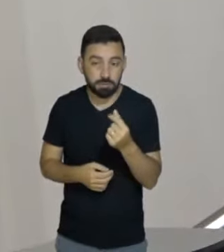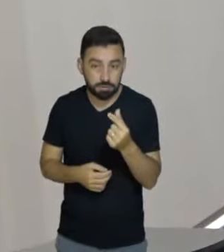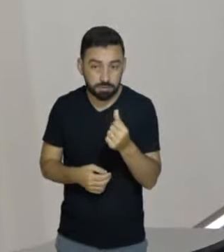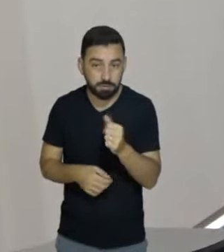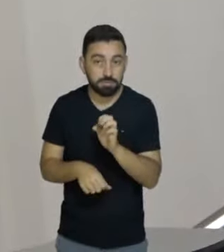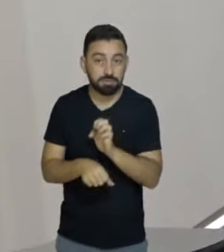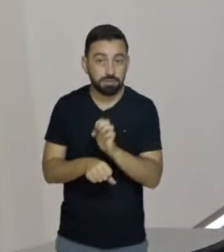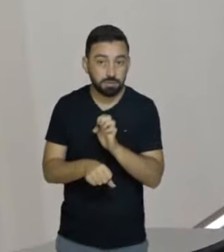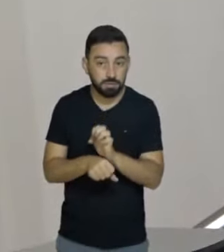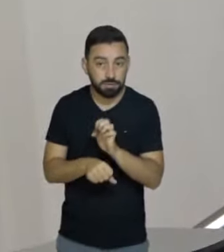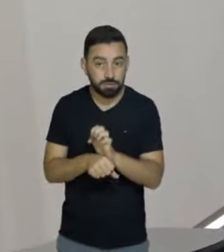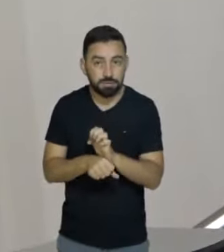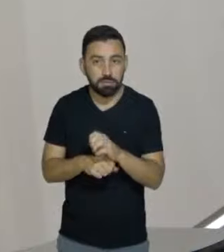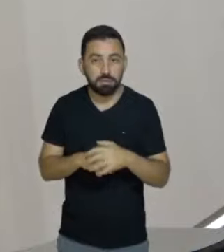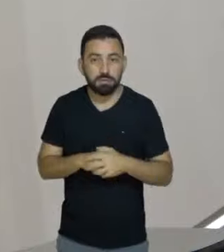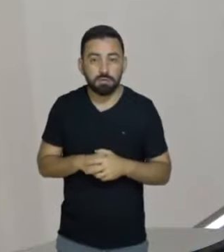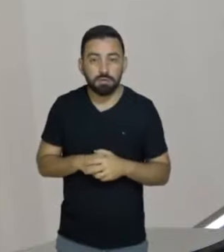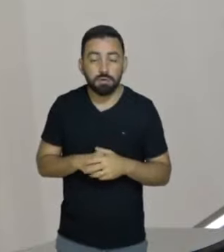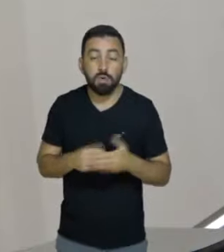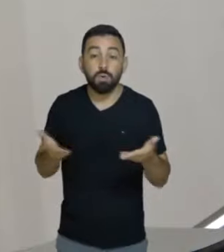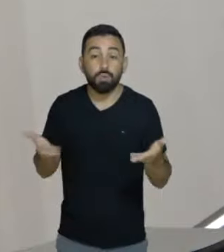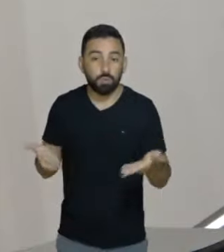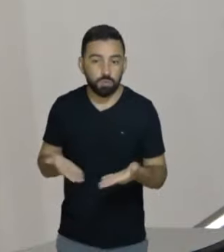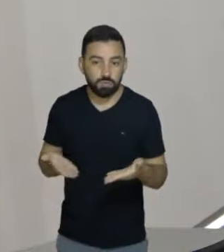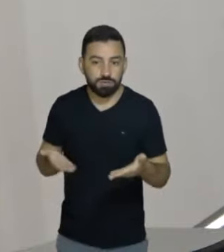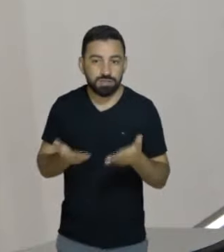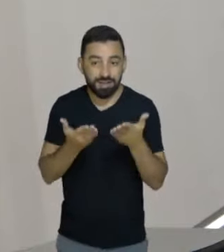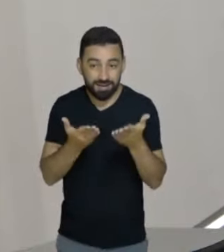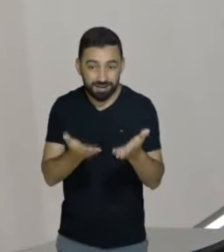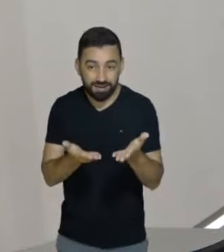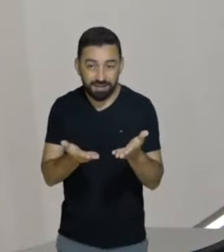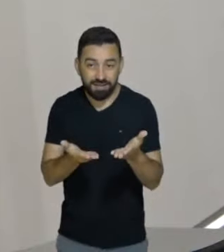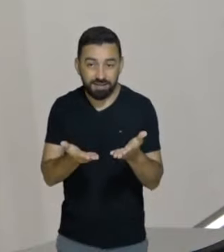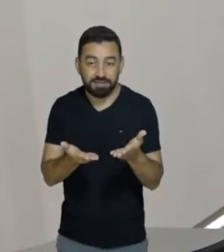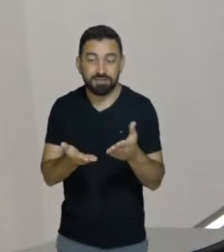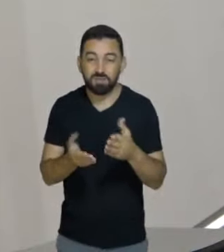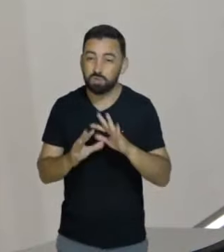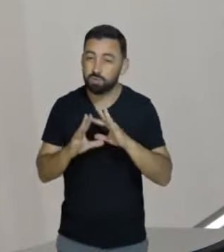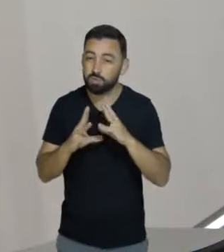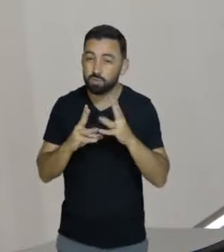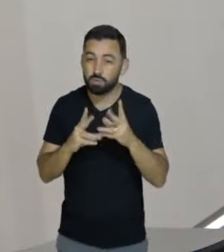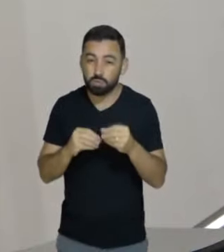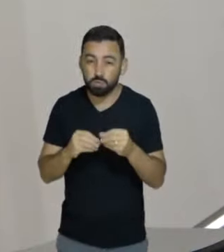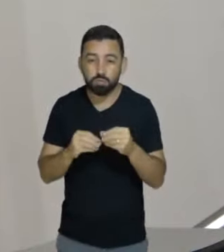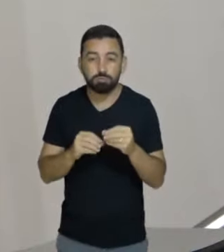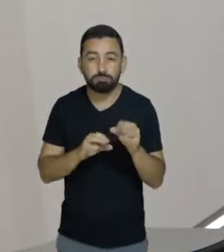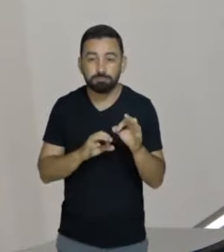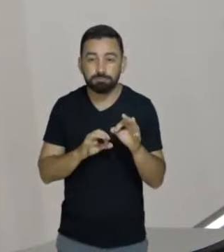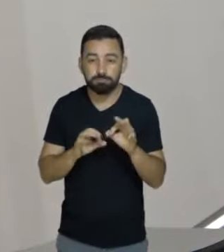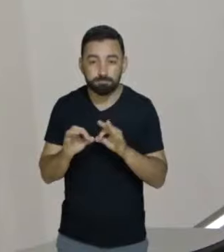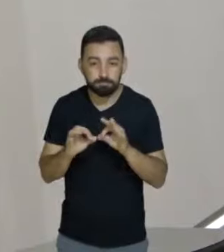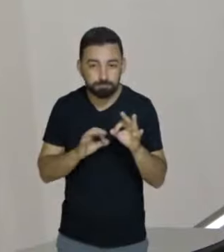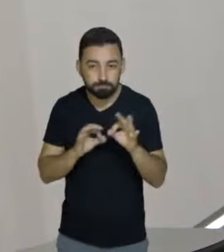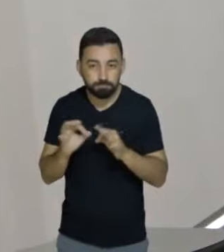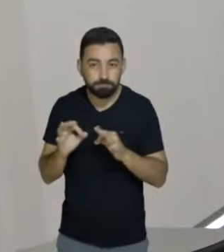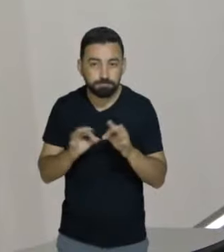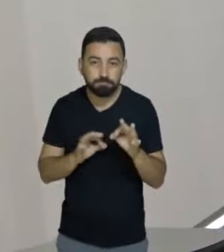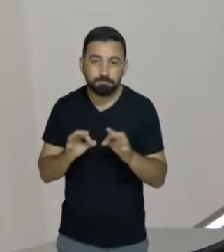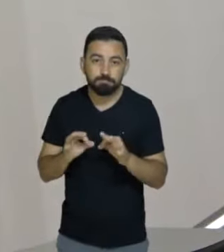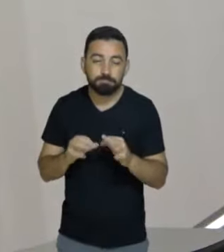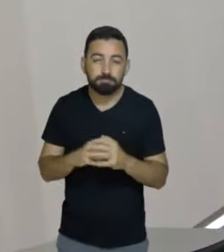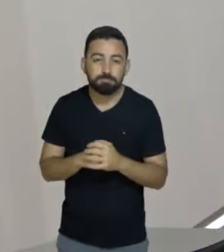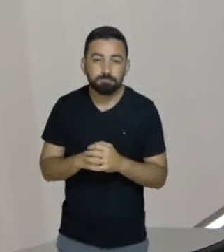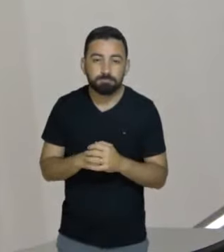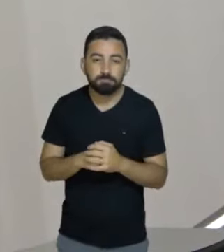Estado. Hoje está sendo toda em concreto e mudando